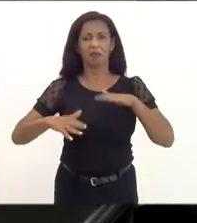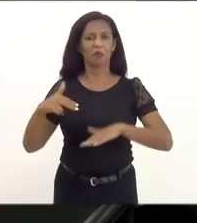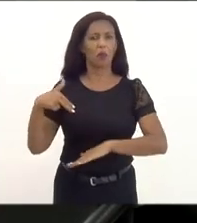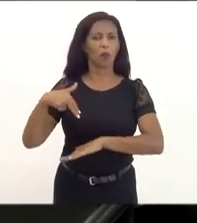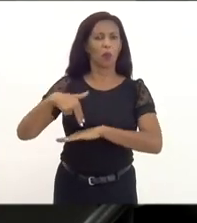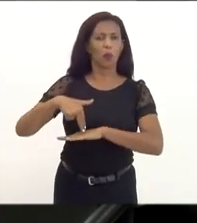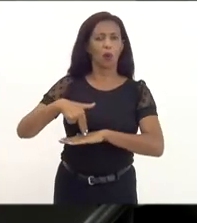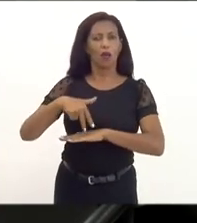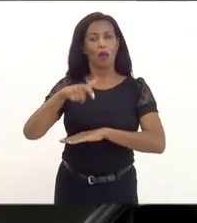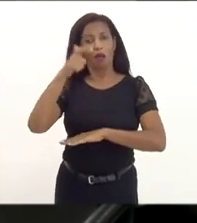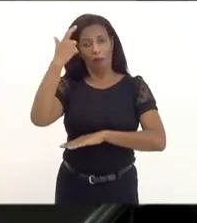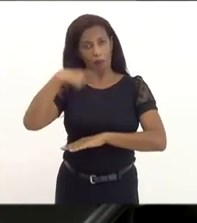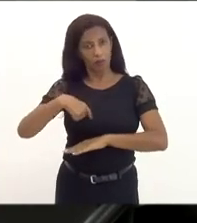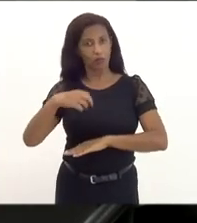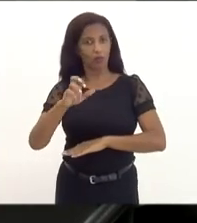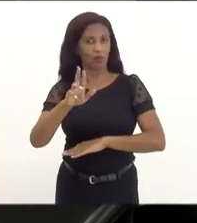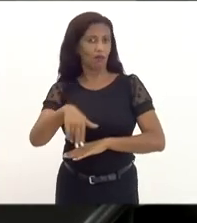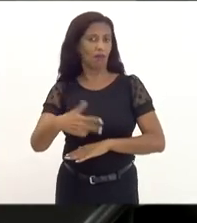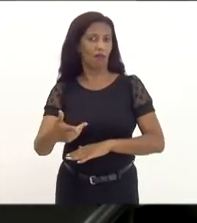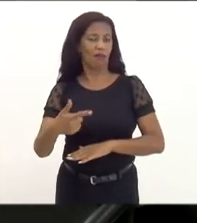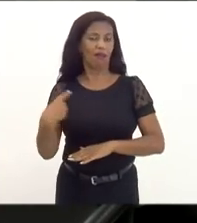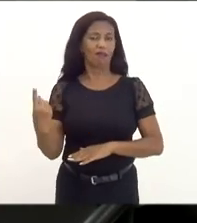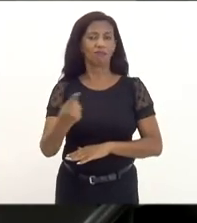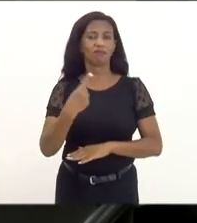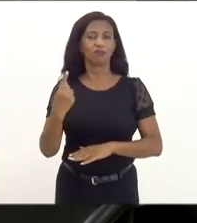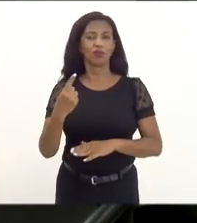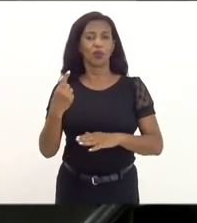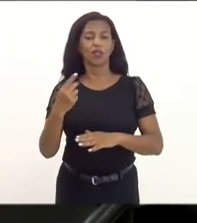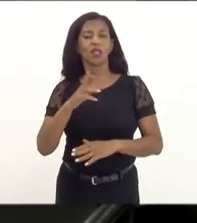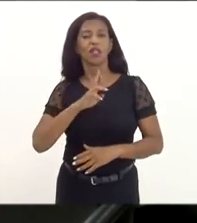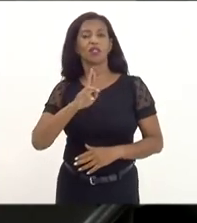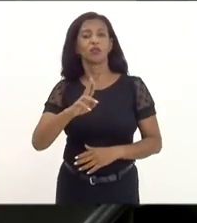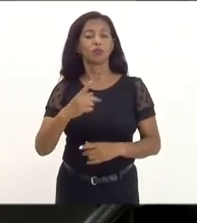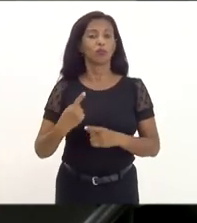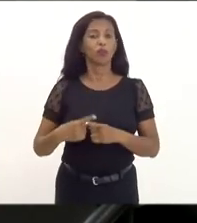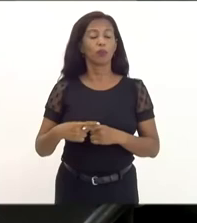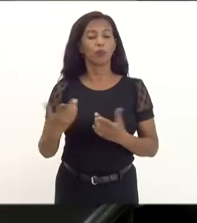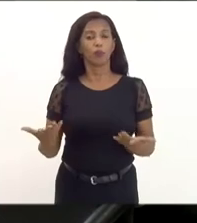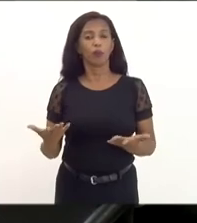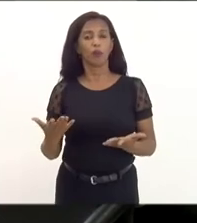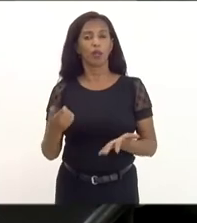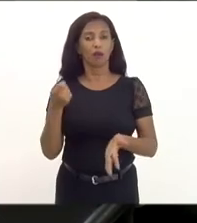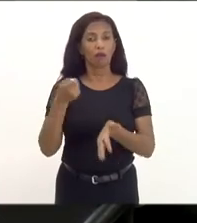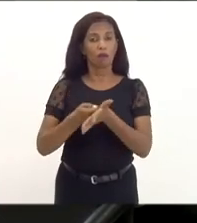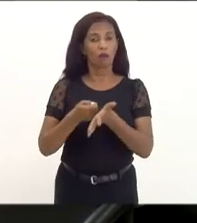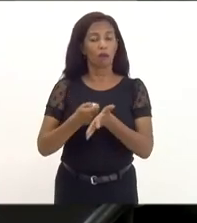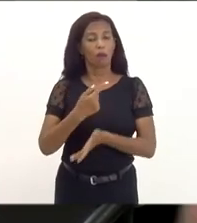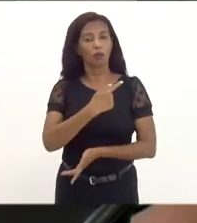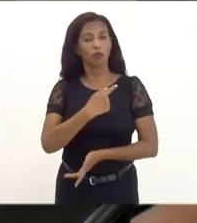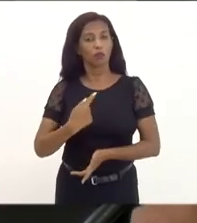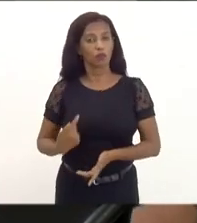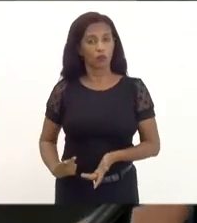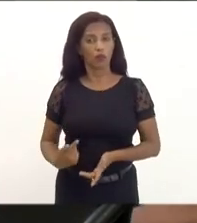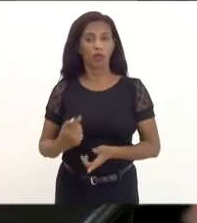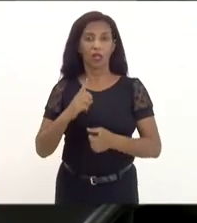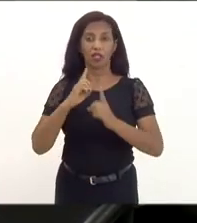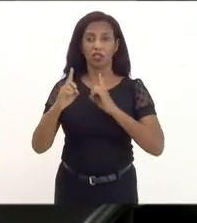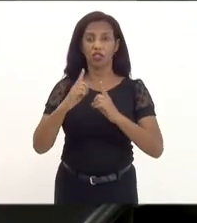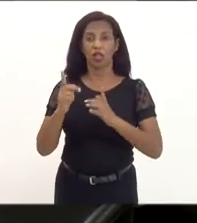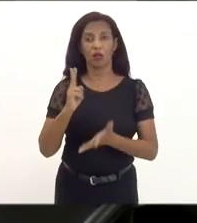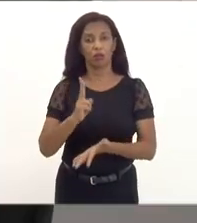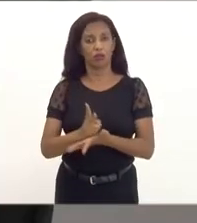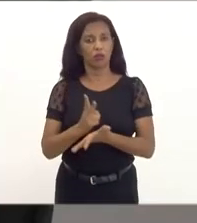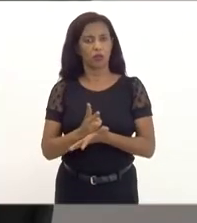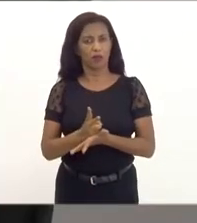além da pessoa que é a nossa a nossa resposta porque a determinação do governador é diálogo